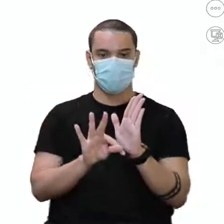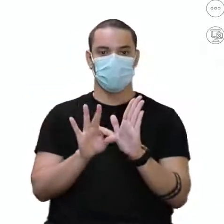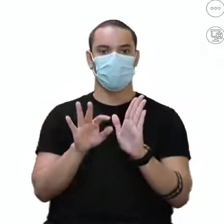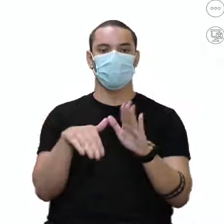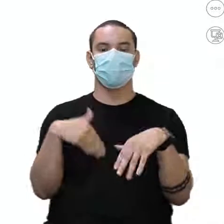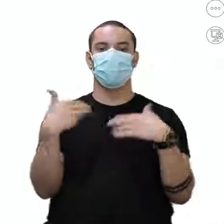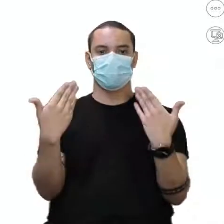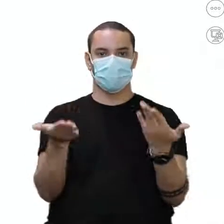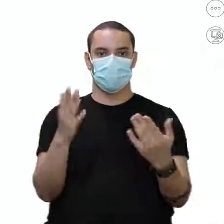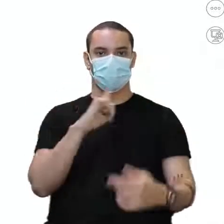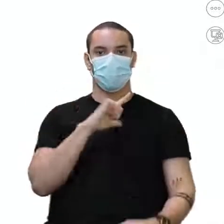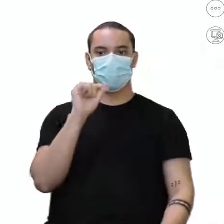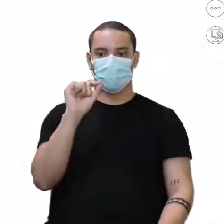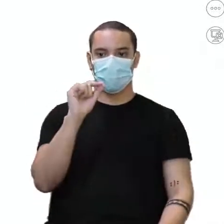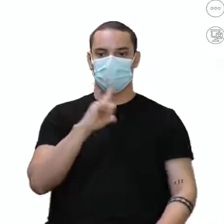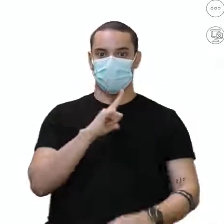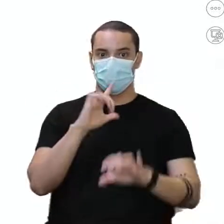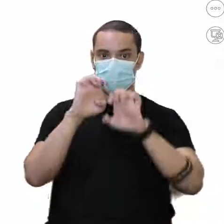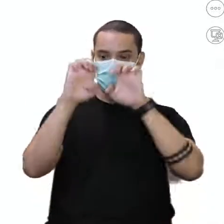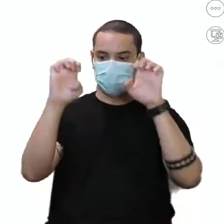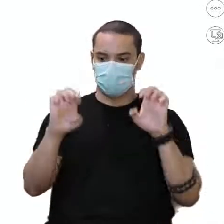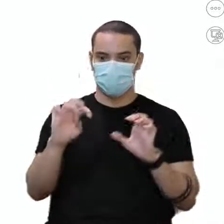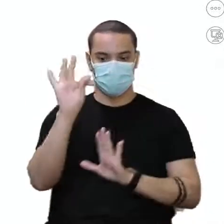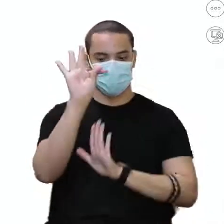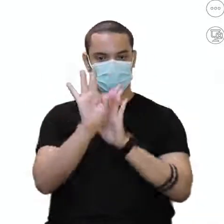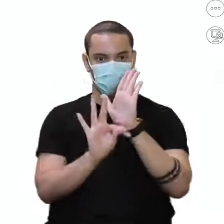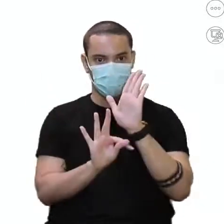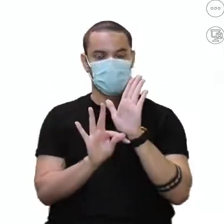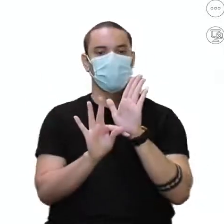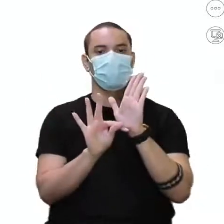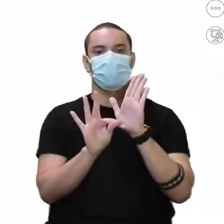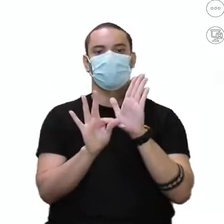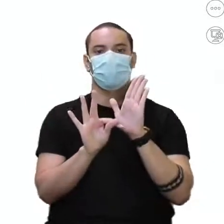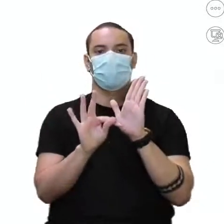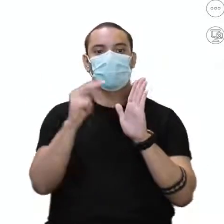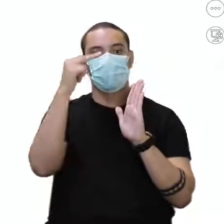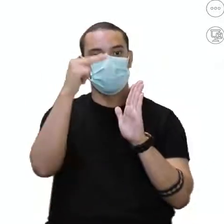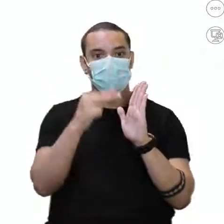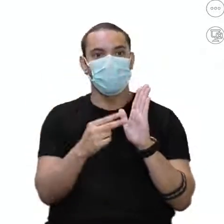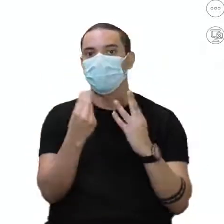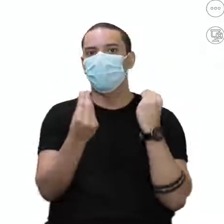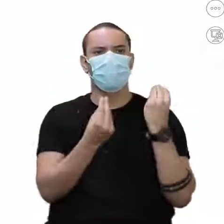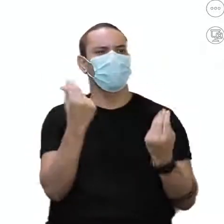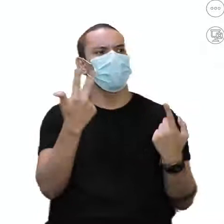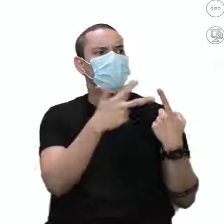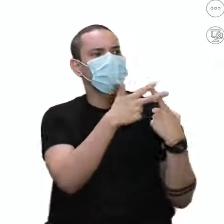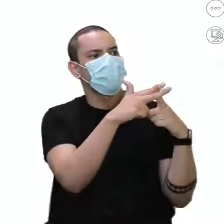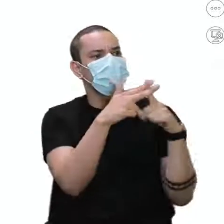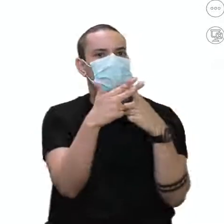aí você vai ter o quê? Você vai ter a estrutura do texto, dá uma olhada no layout do texto.